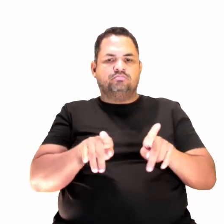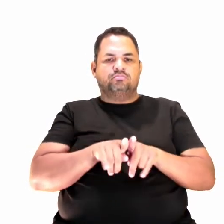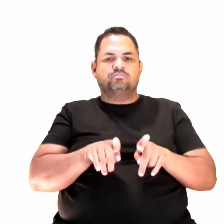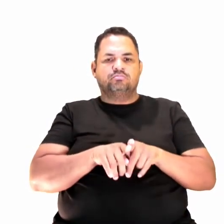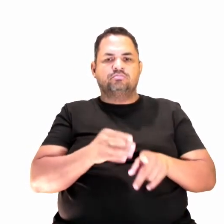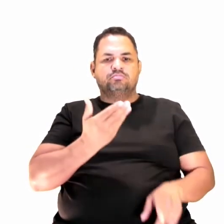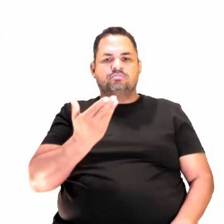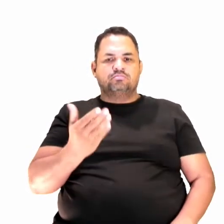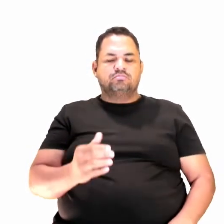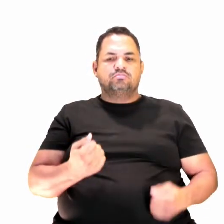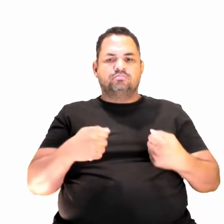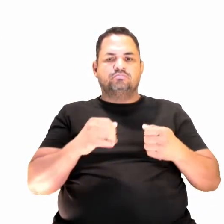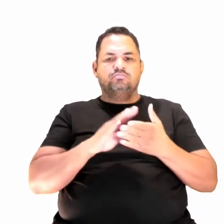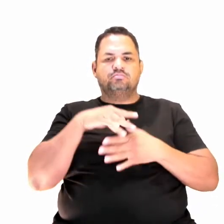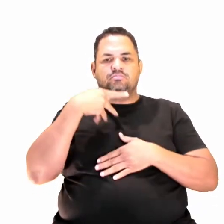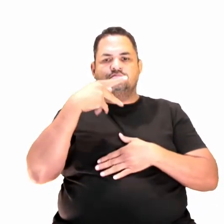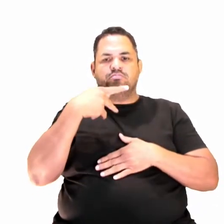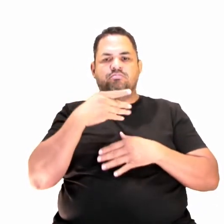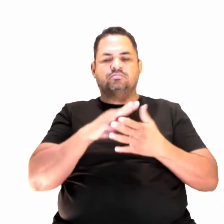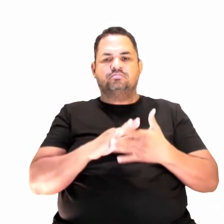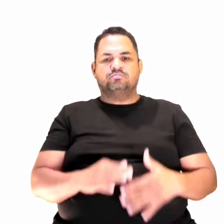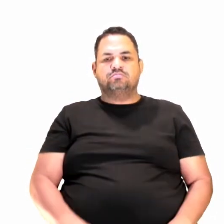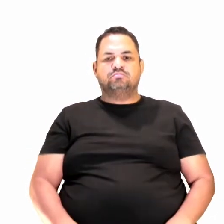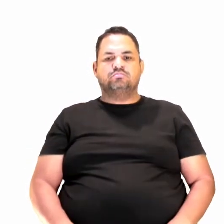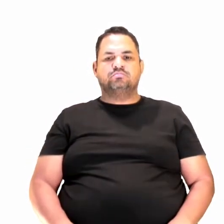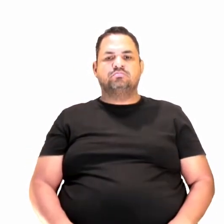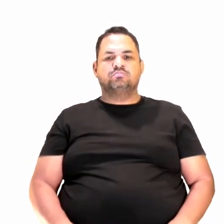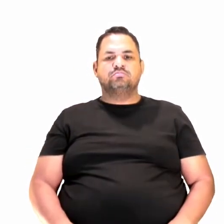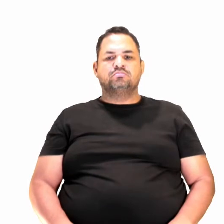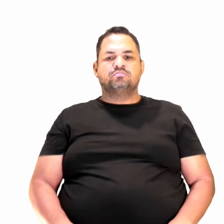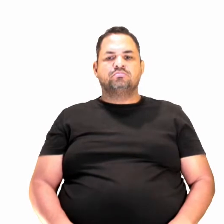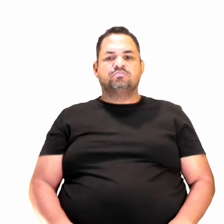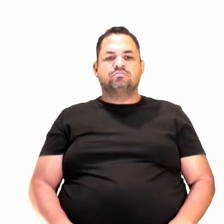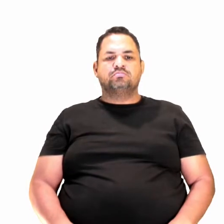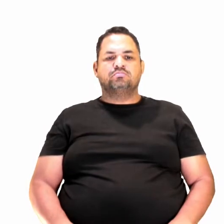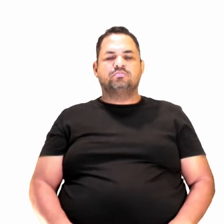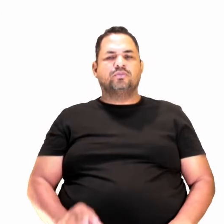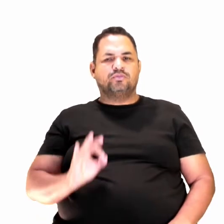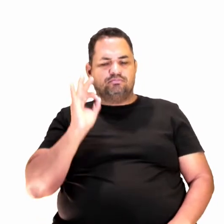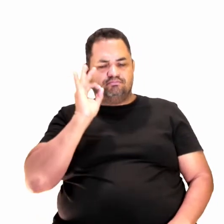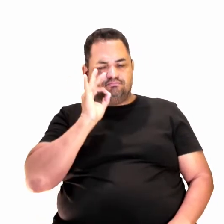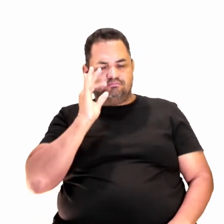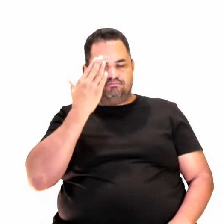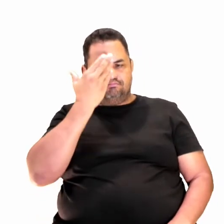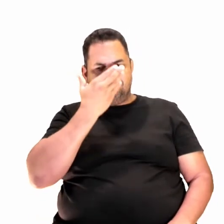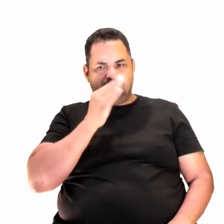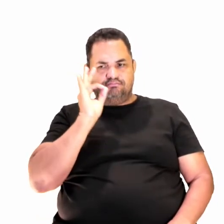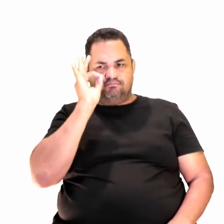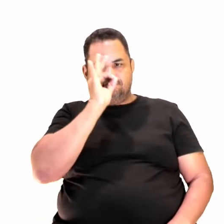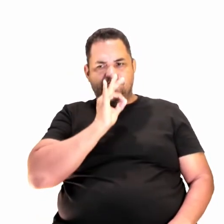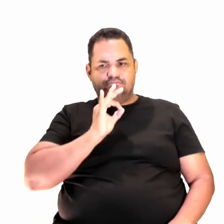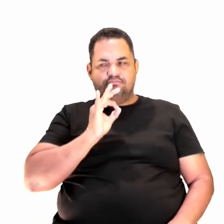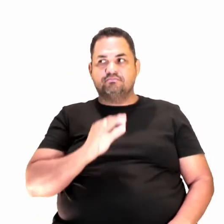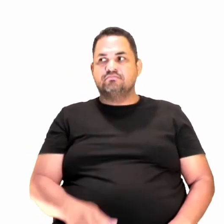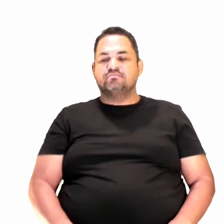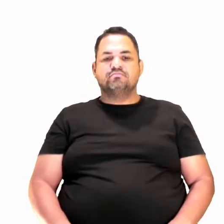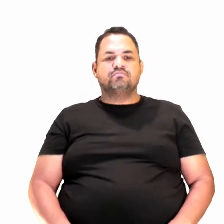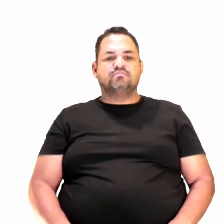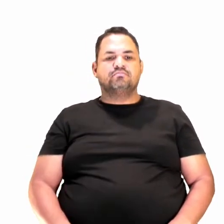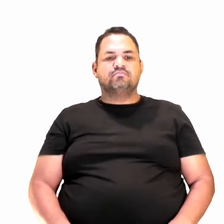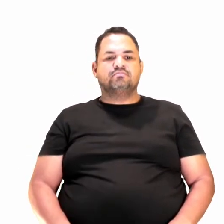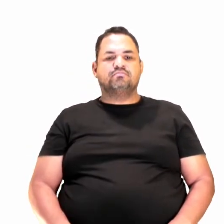temos aí mais informações para vocês, né? Então, a gente fala aí